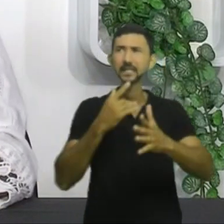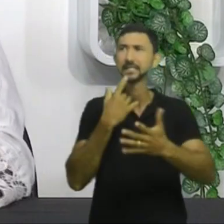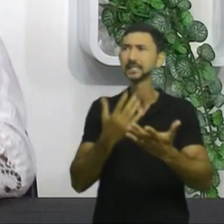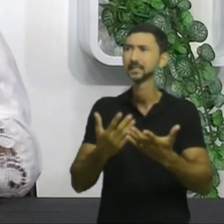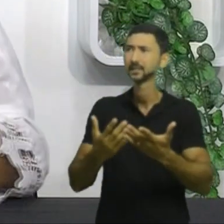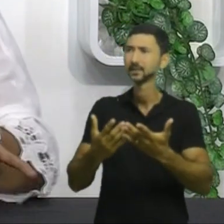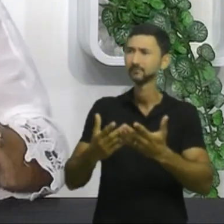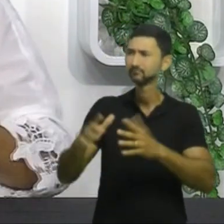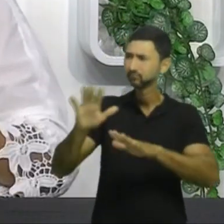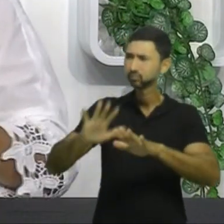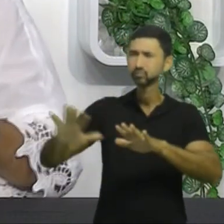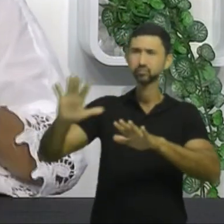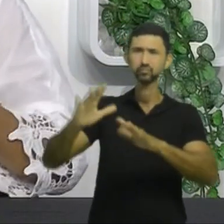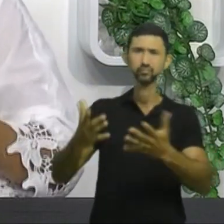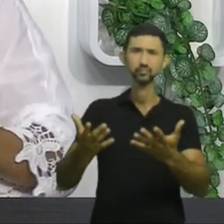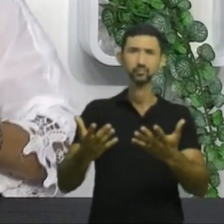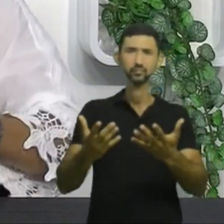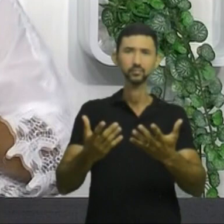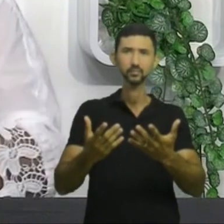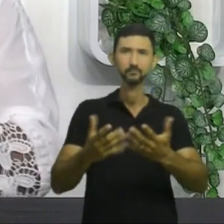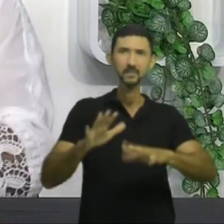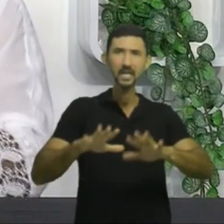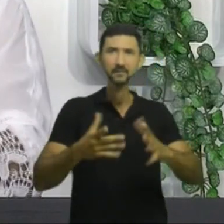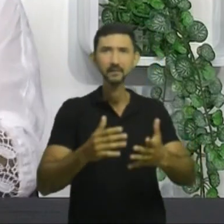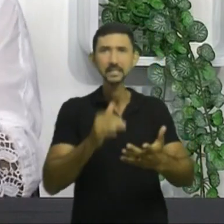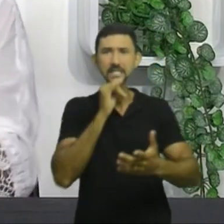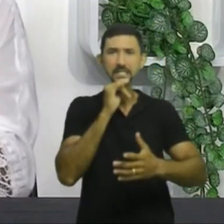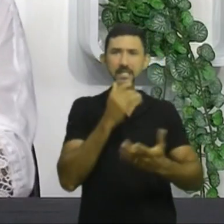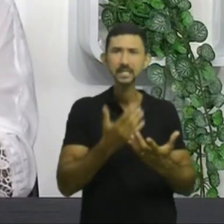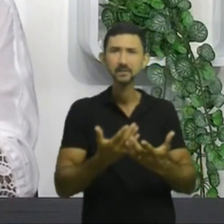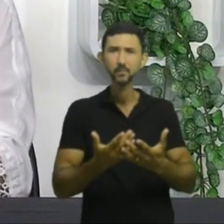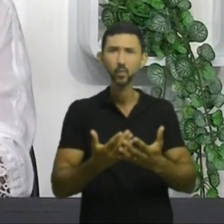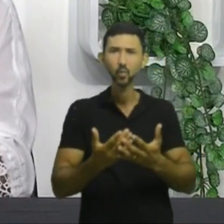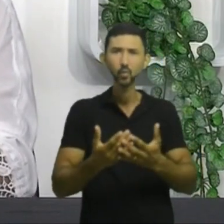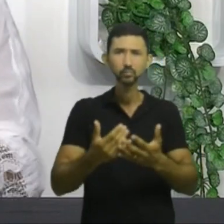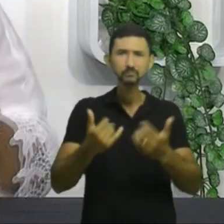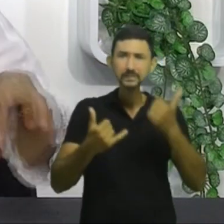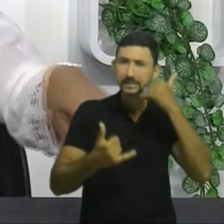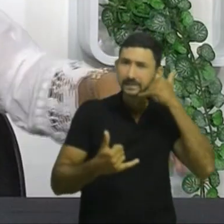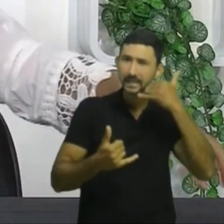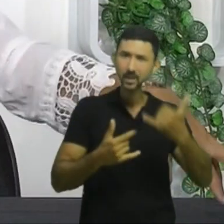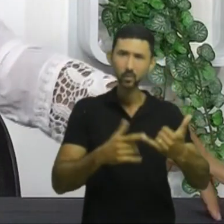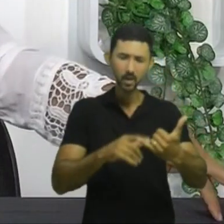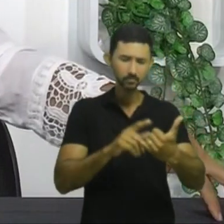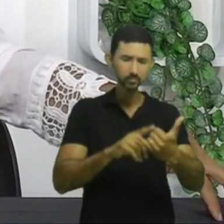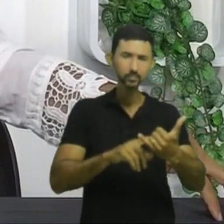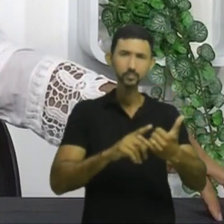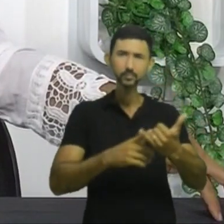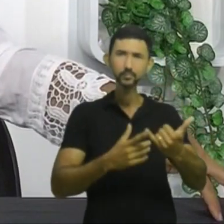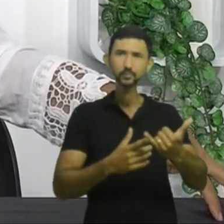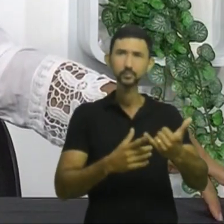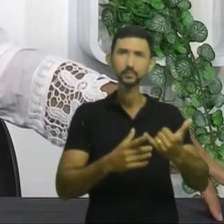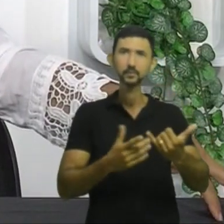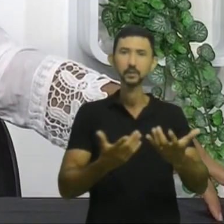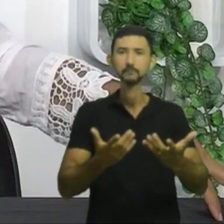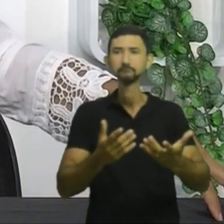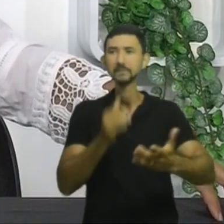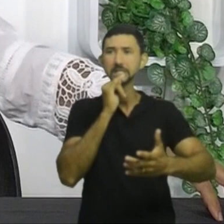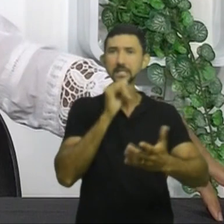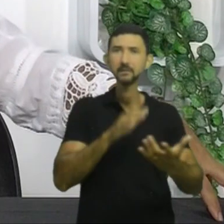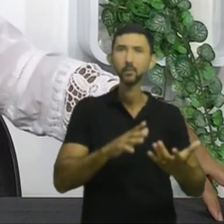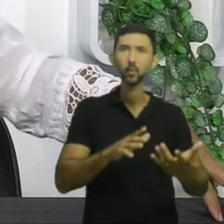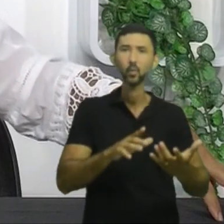estamos aí, às vezes até com legal no aparelho celular, num aparelho,